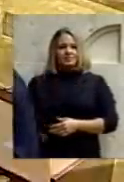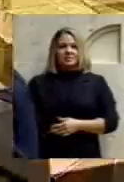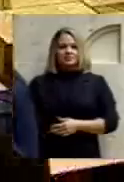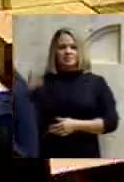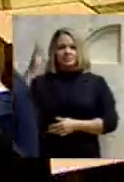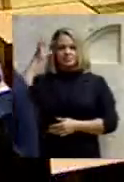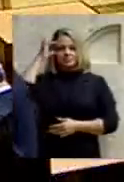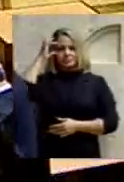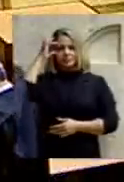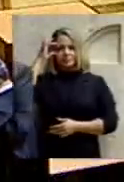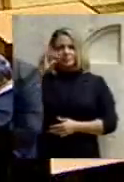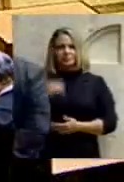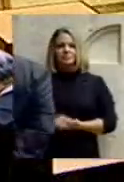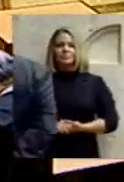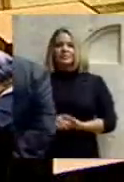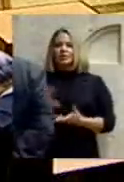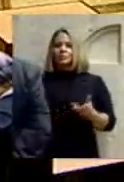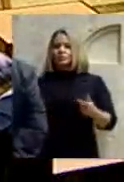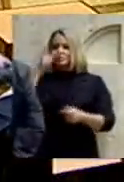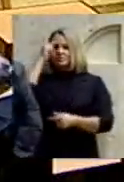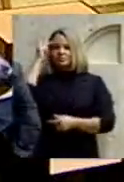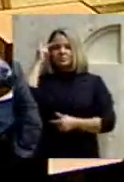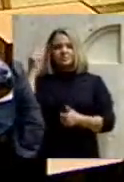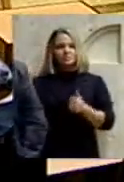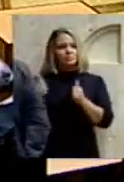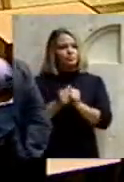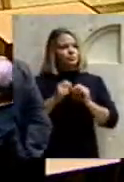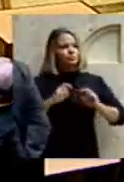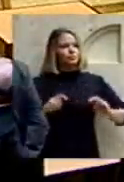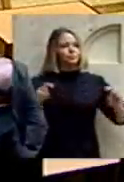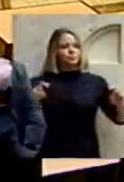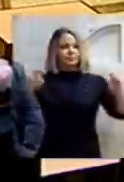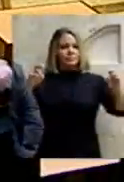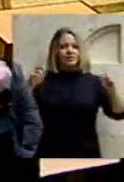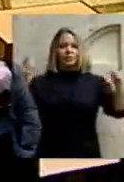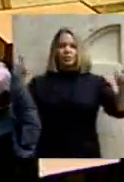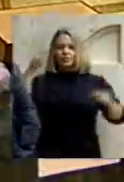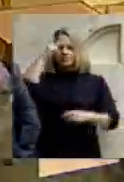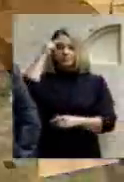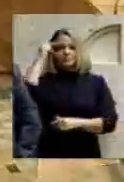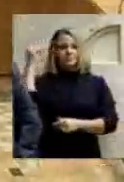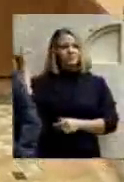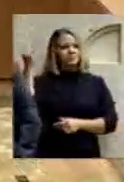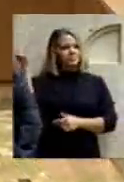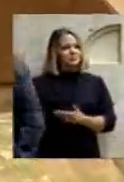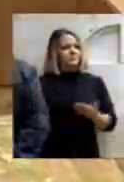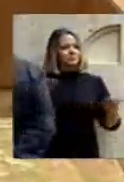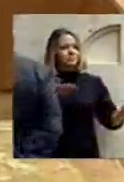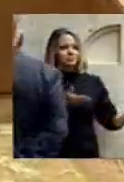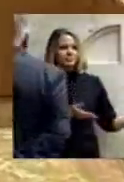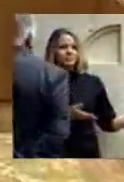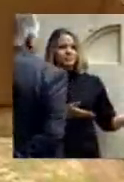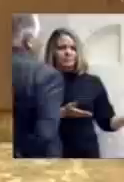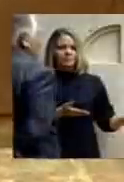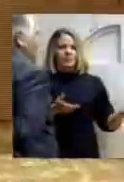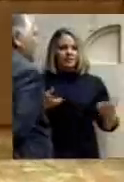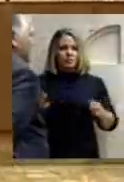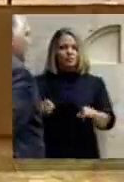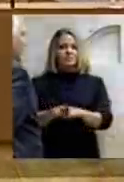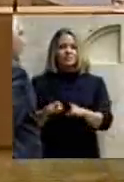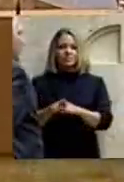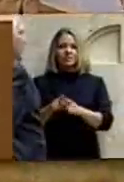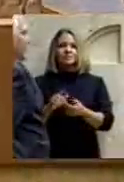Dilma Rousseff, das autoridades que compõem a mesa e das demais autoridades que compõem o tablado, bem como de